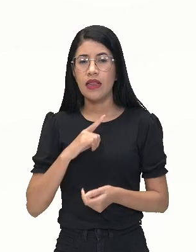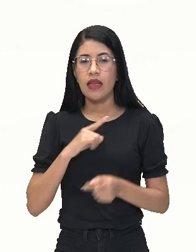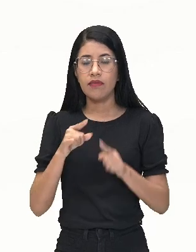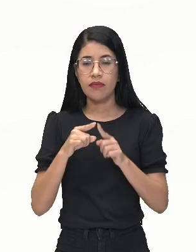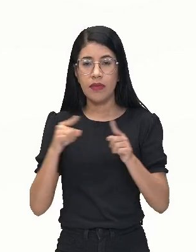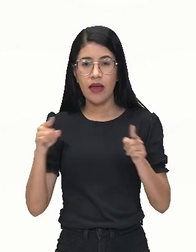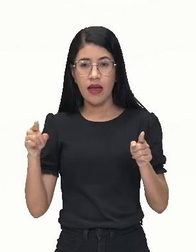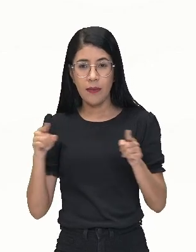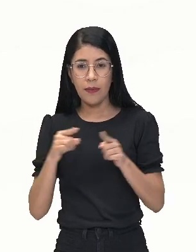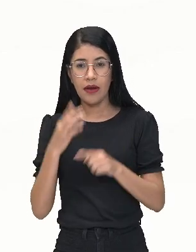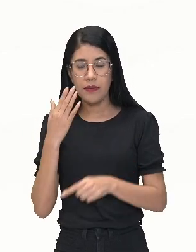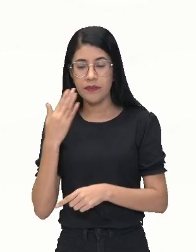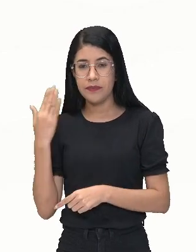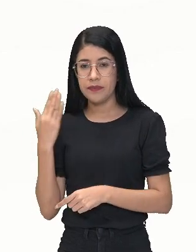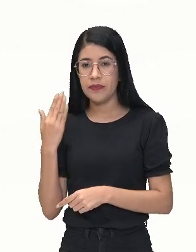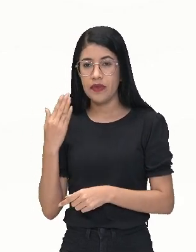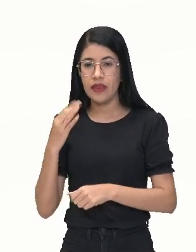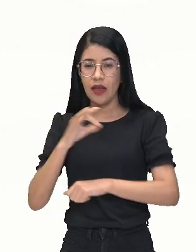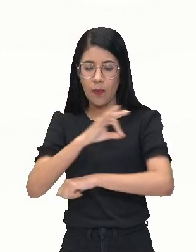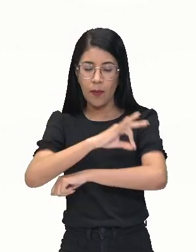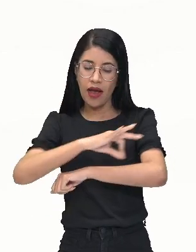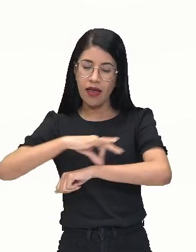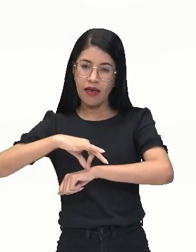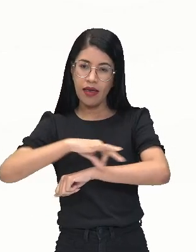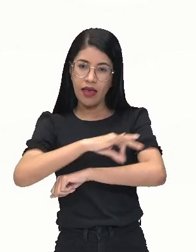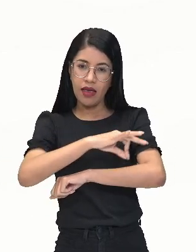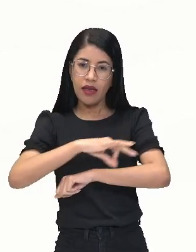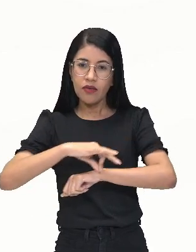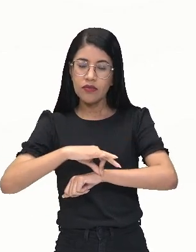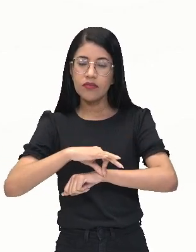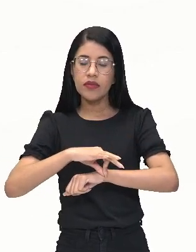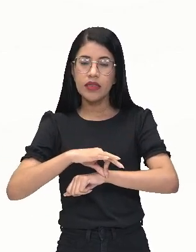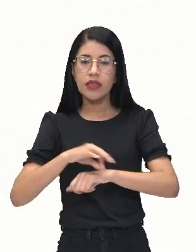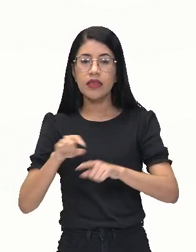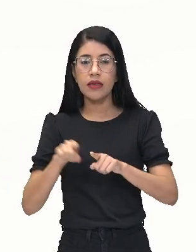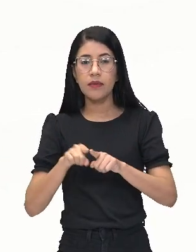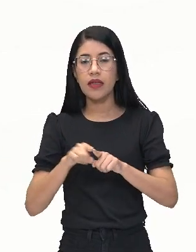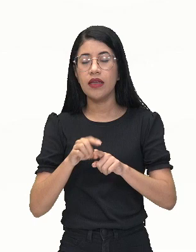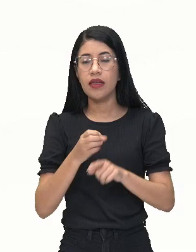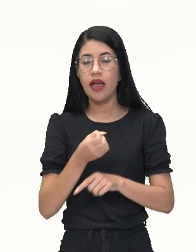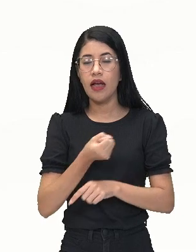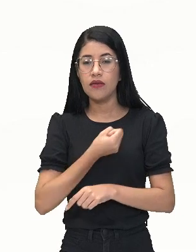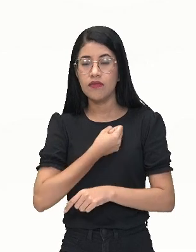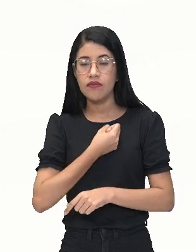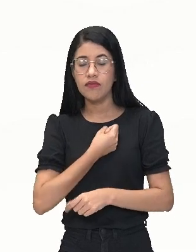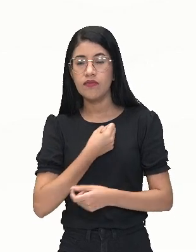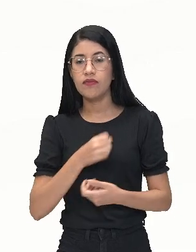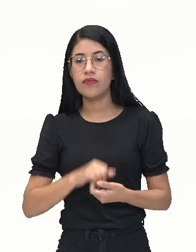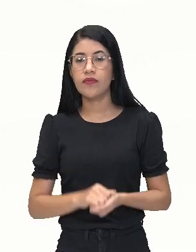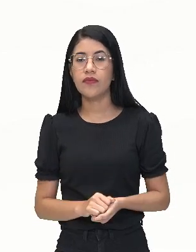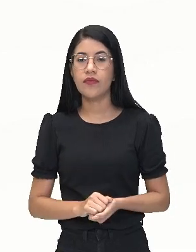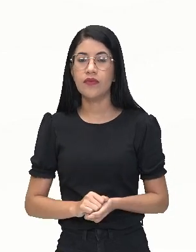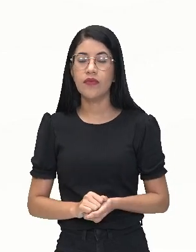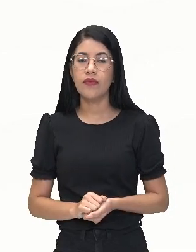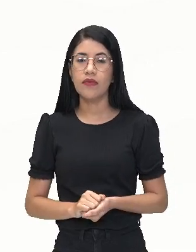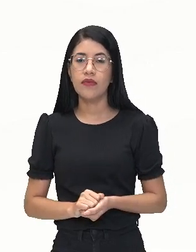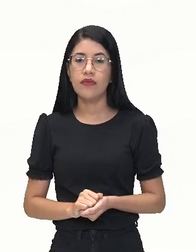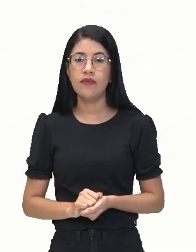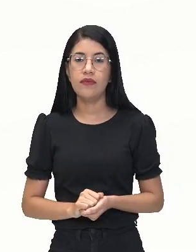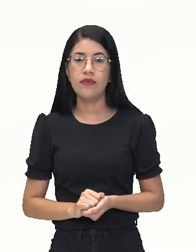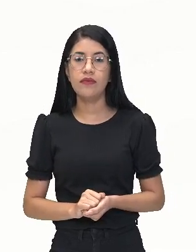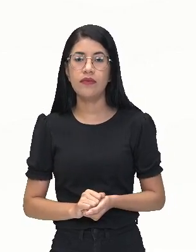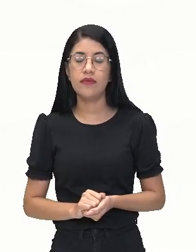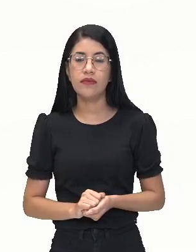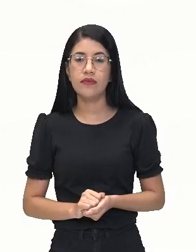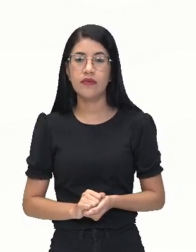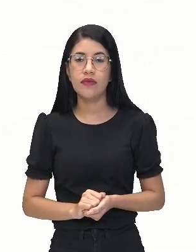é essa aqui com esse desenho dessa régua, e a escala numérica, que é constituída aqui pelo numerador, o